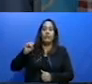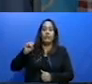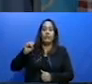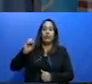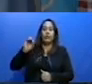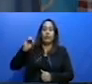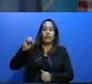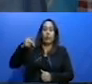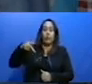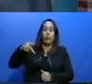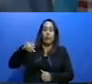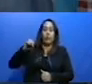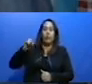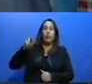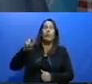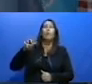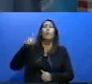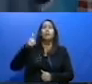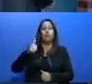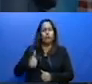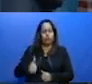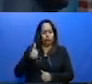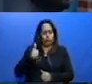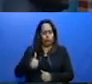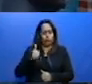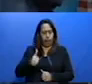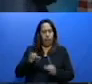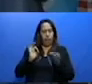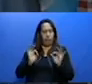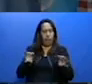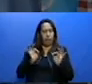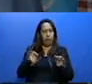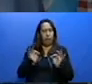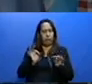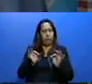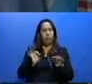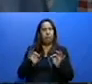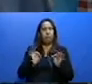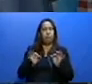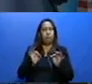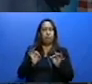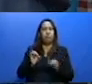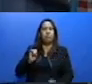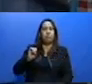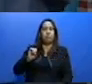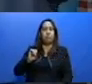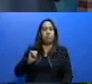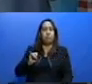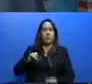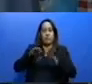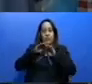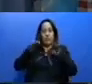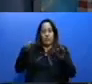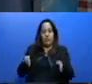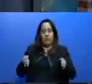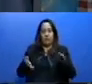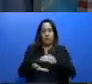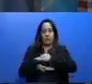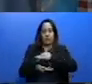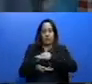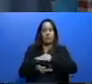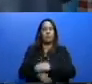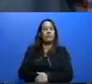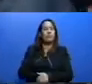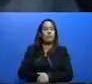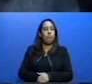O isopor é um excelente, no caso aqui, isolante térmico. O metal já vai absorver